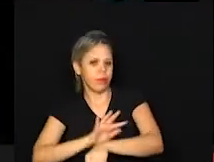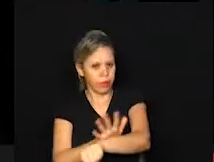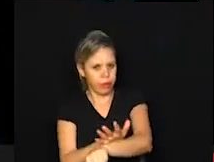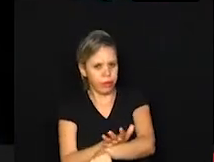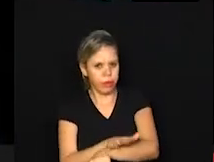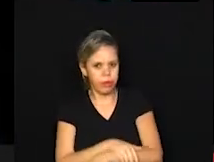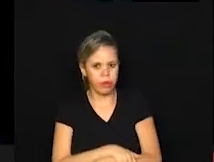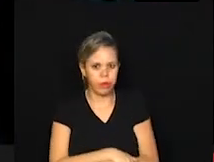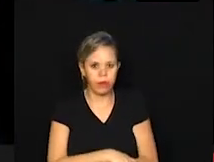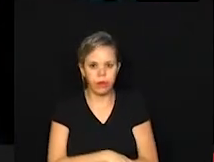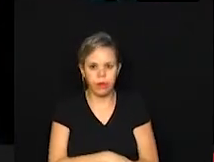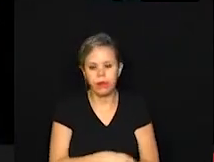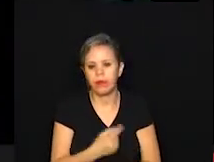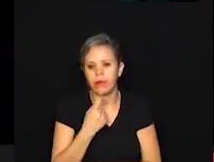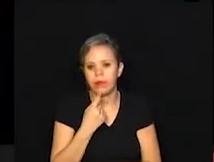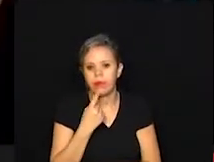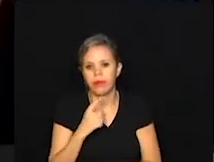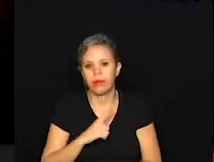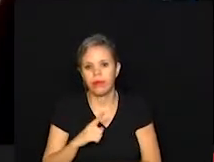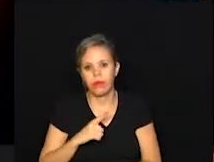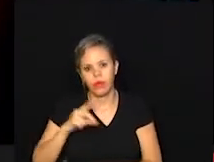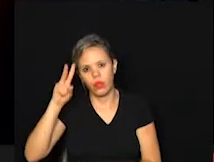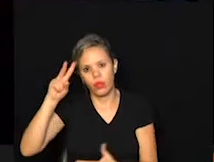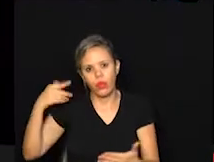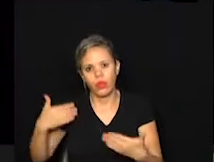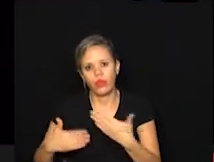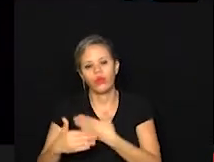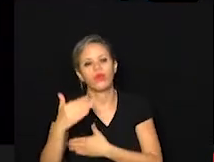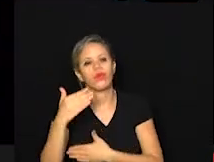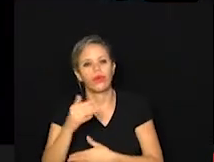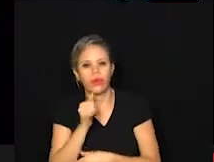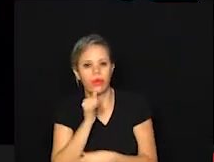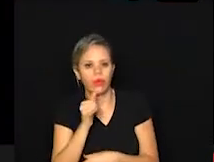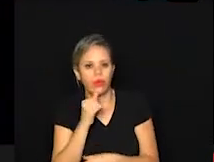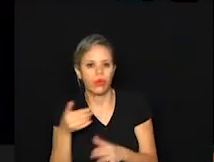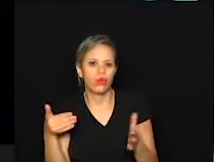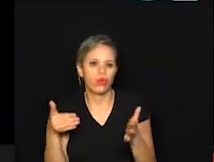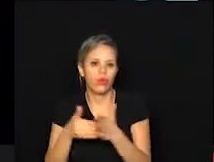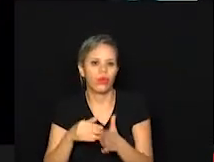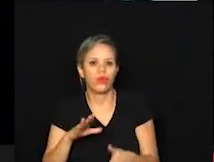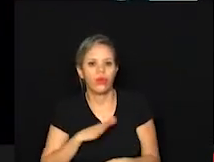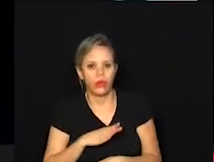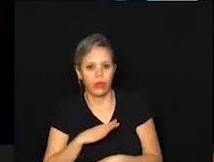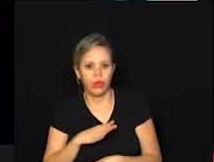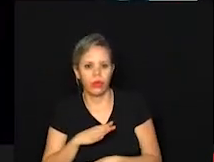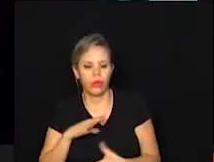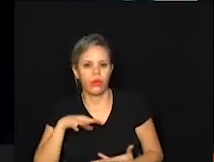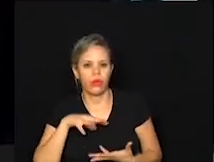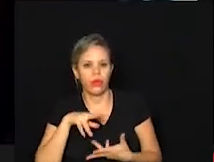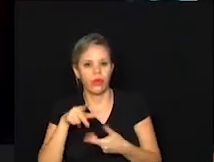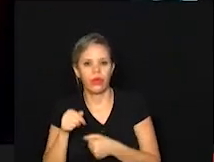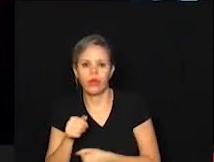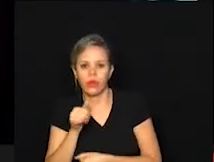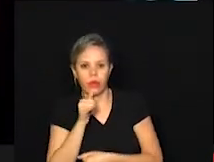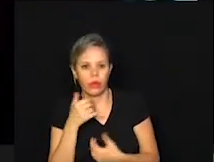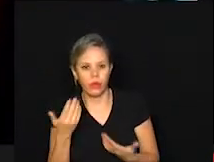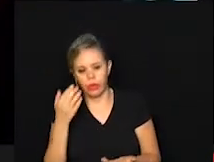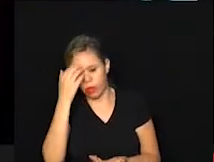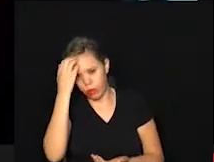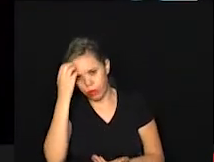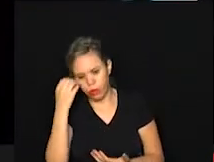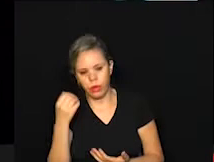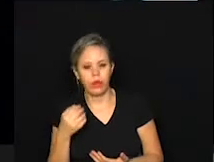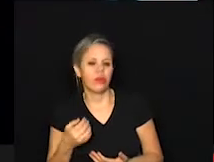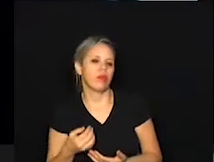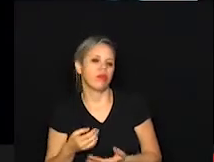racismo. Campinas tem esse histórico, né? Esse histórico de ser a última cidade do mundo a abolir,